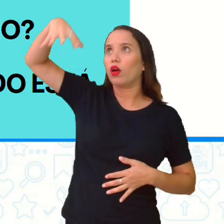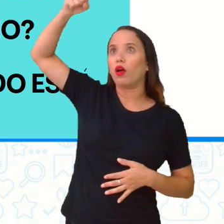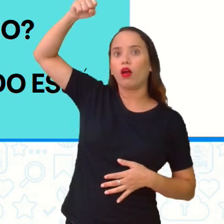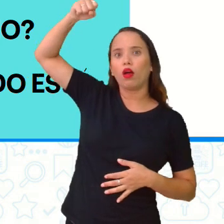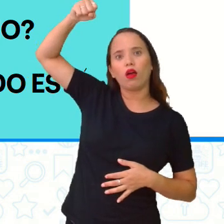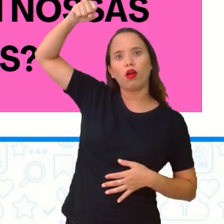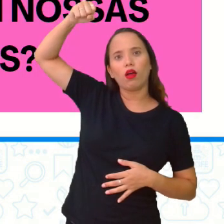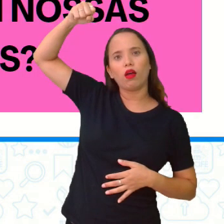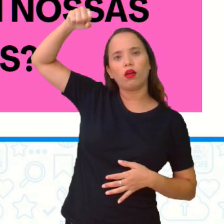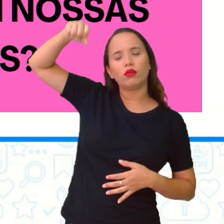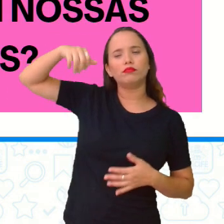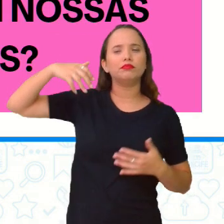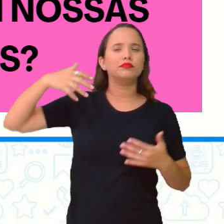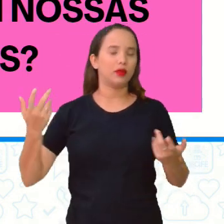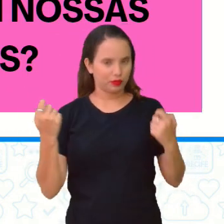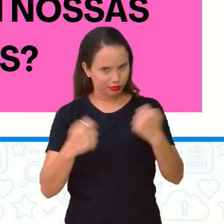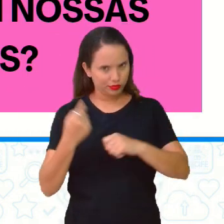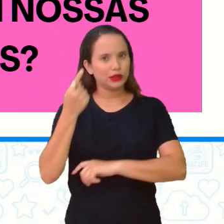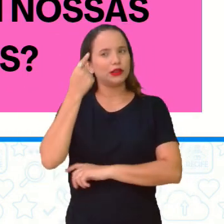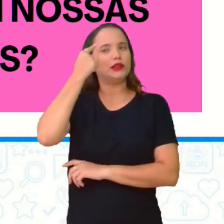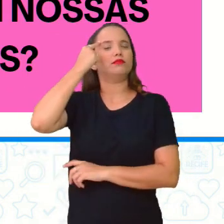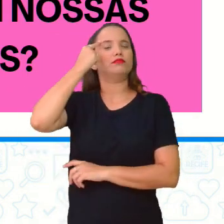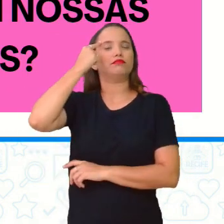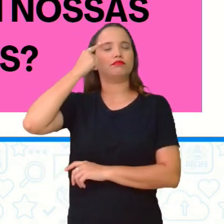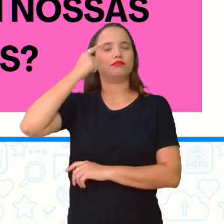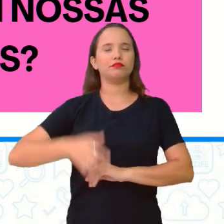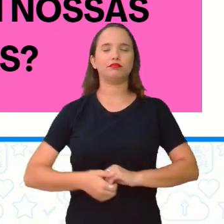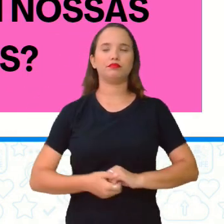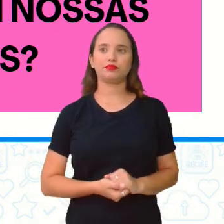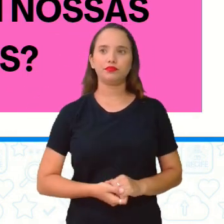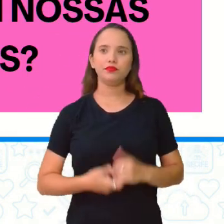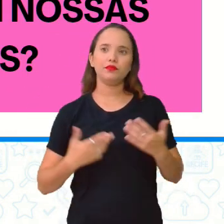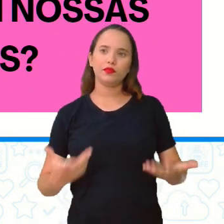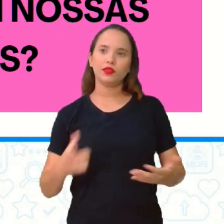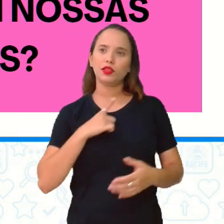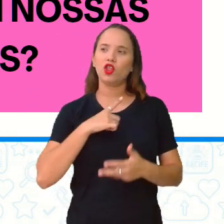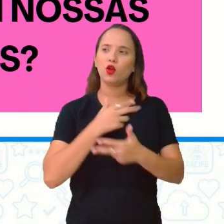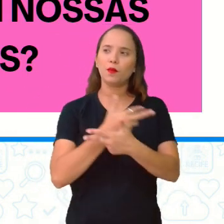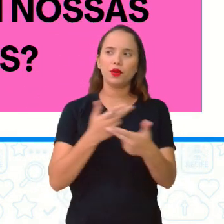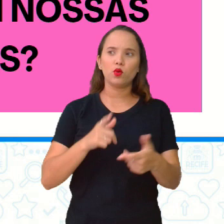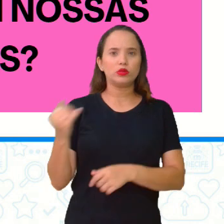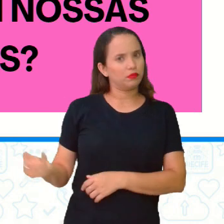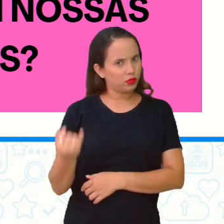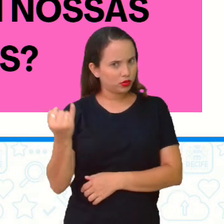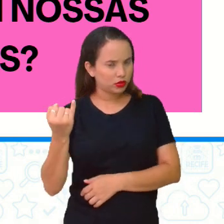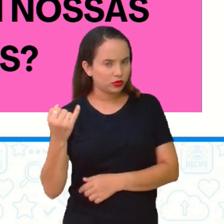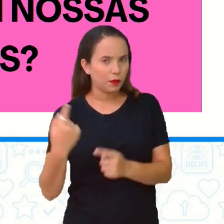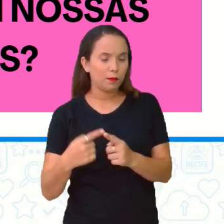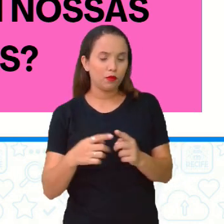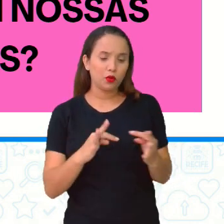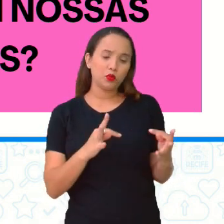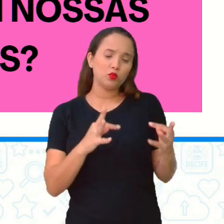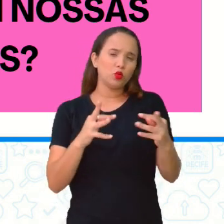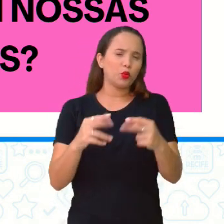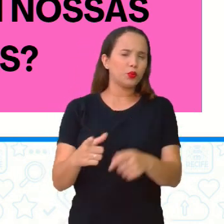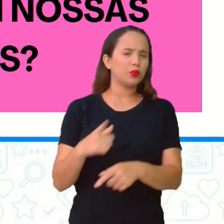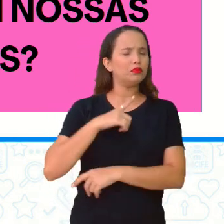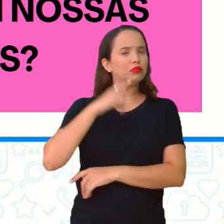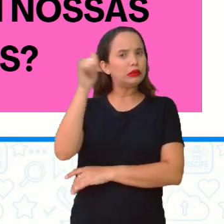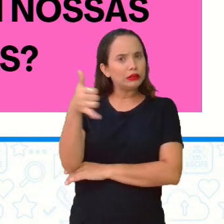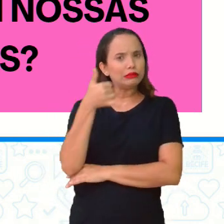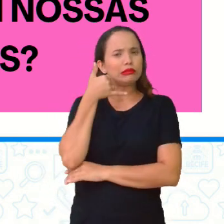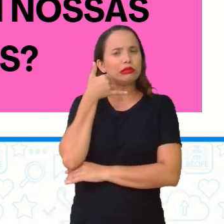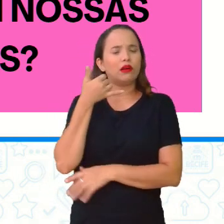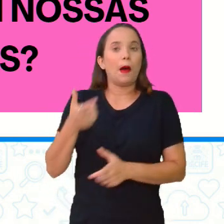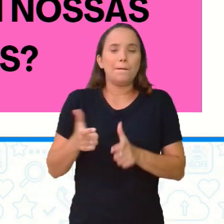nessas atitudes, hein? Uma coisa importante, veja bem, todo mundo hoje em dia tem um celular, né? A maioria das